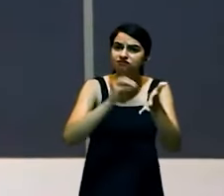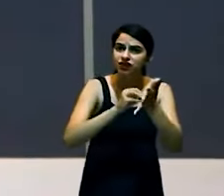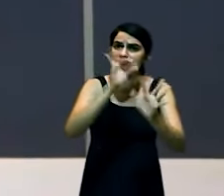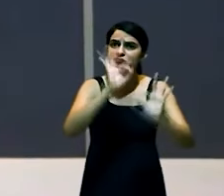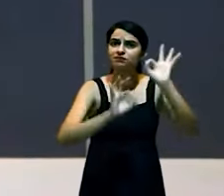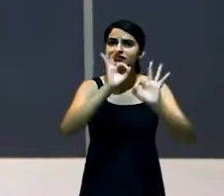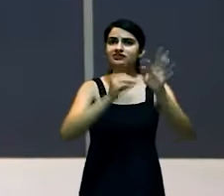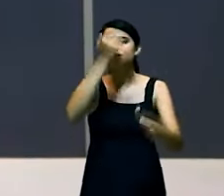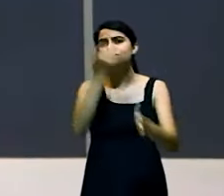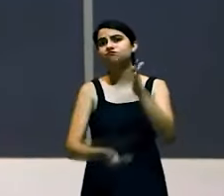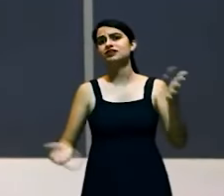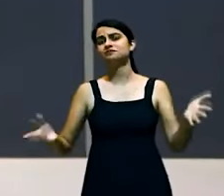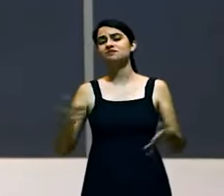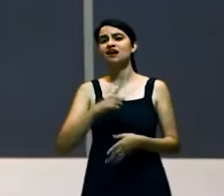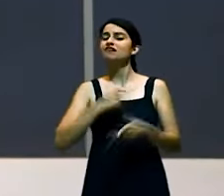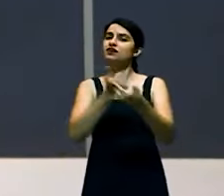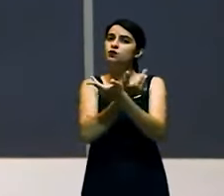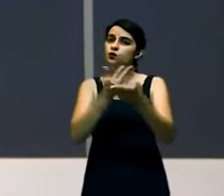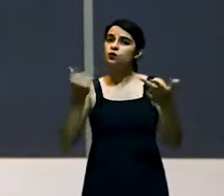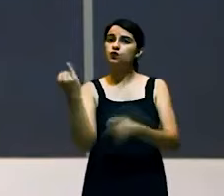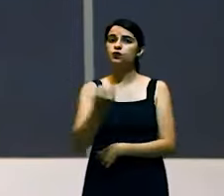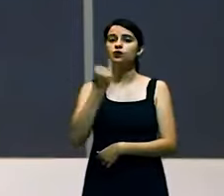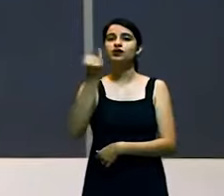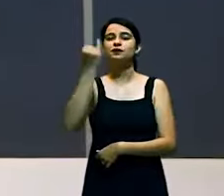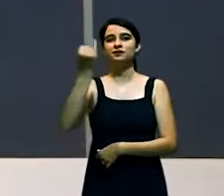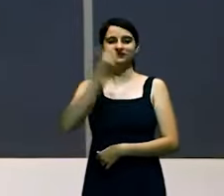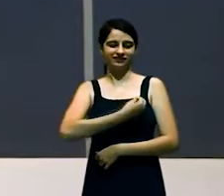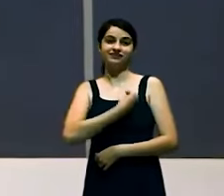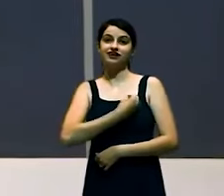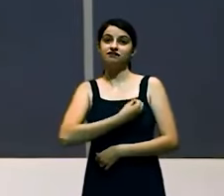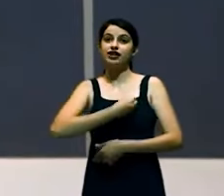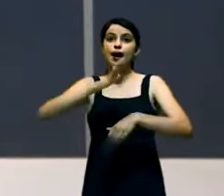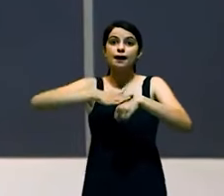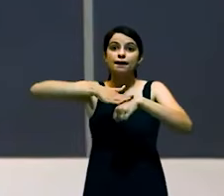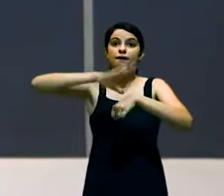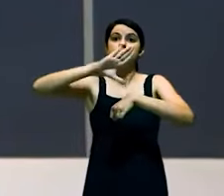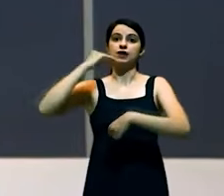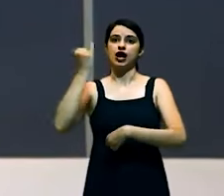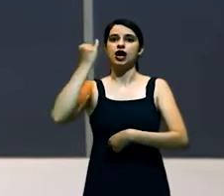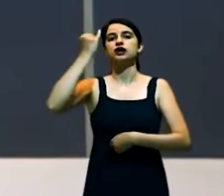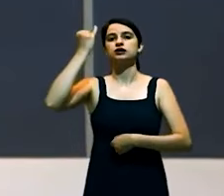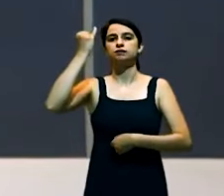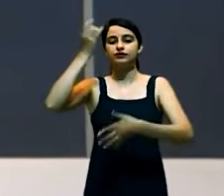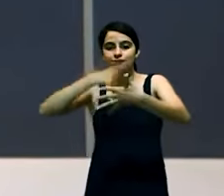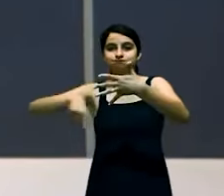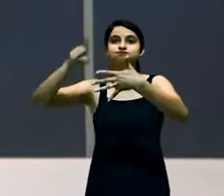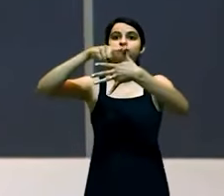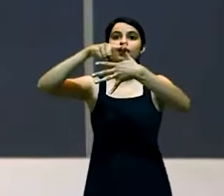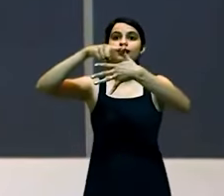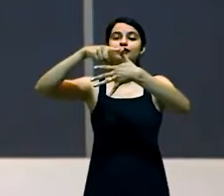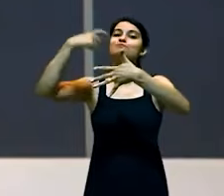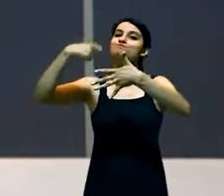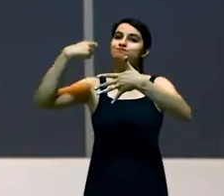Tem coisas que são importantes, mas tem coisas na vida que são prioridades. E o